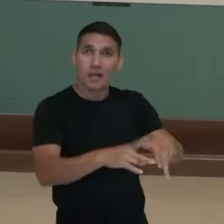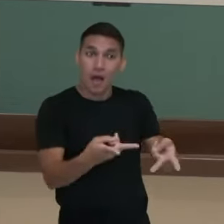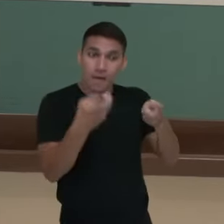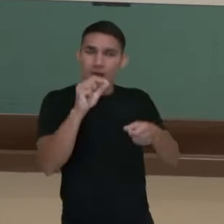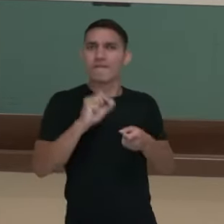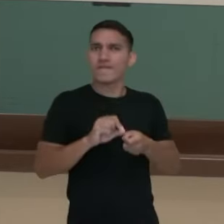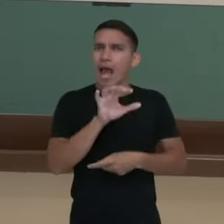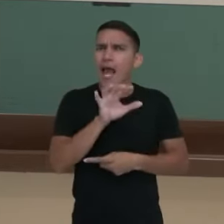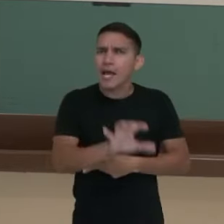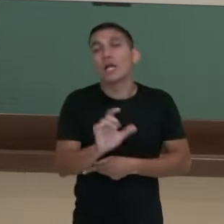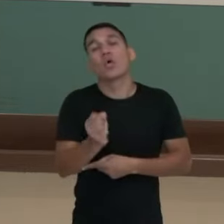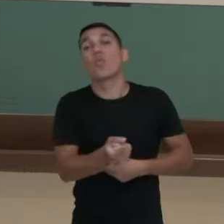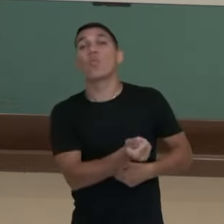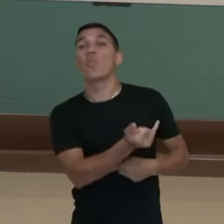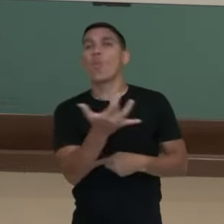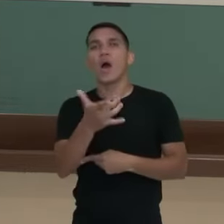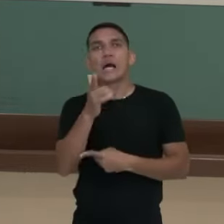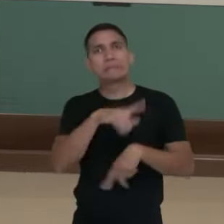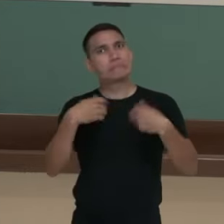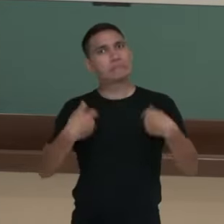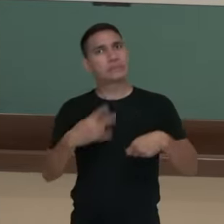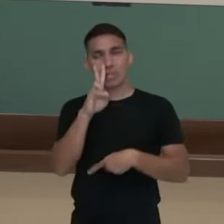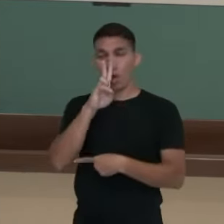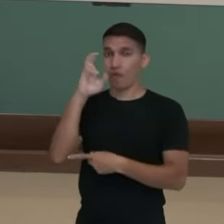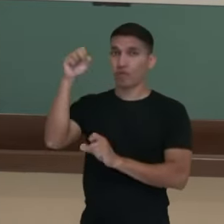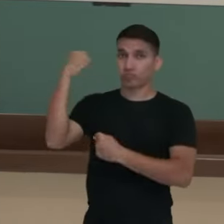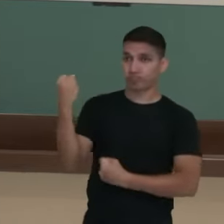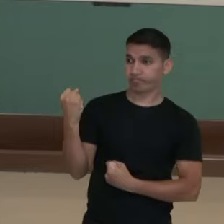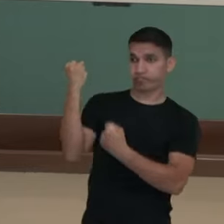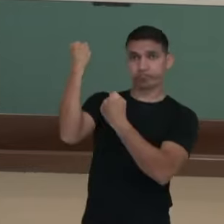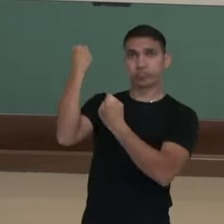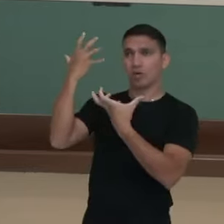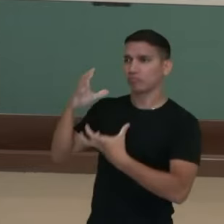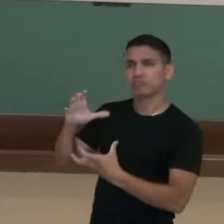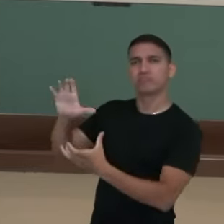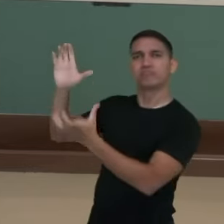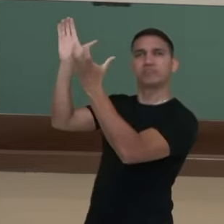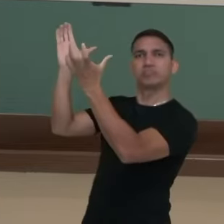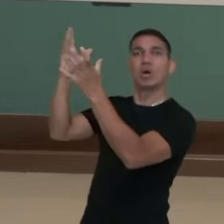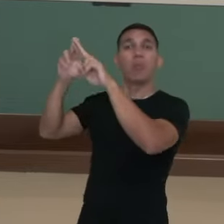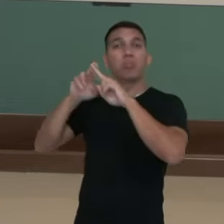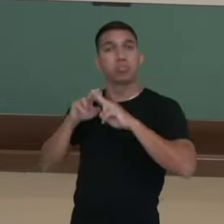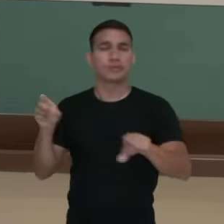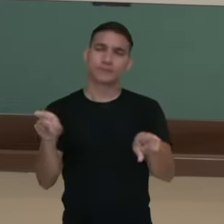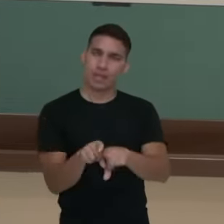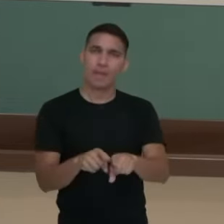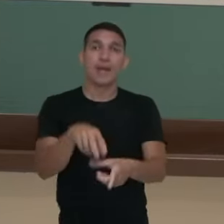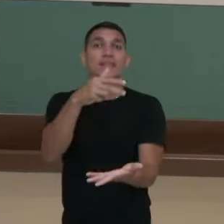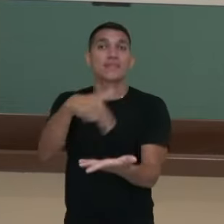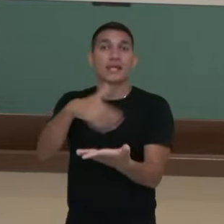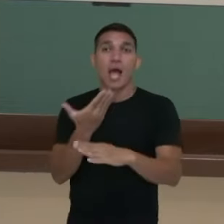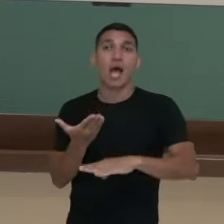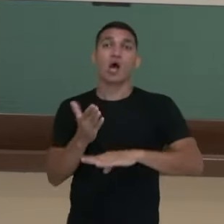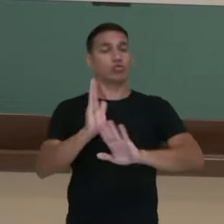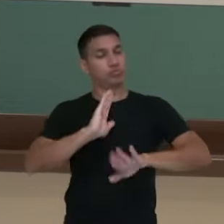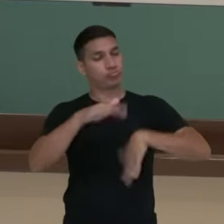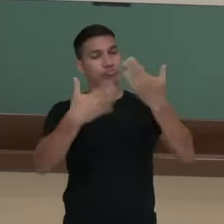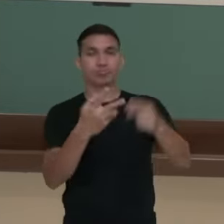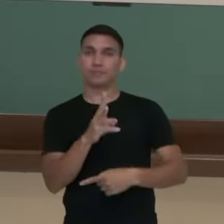o quanto isso exige de força, né? Então dançar também vai auxiliar no desenvolvimento de